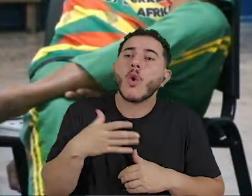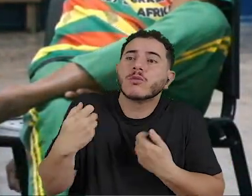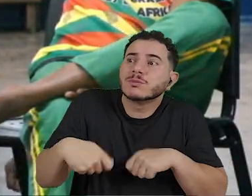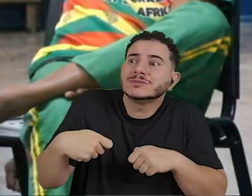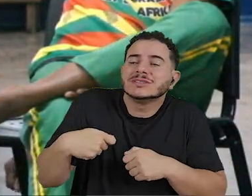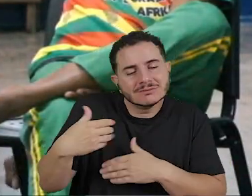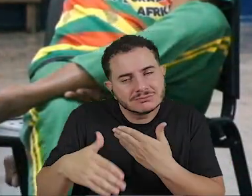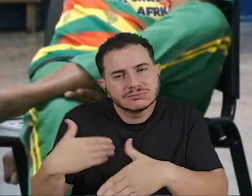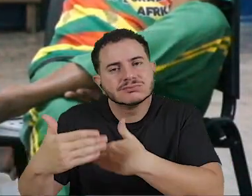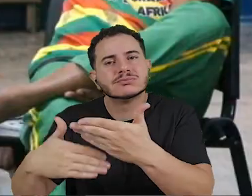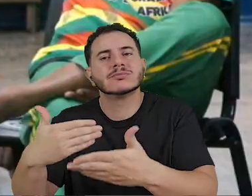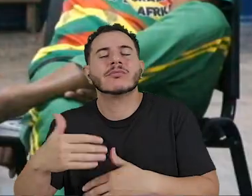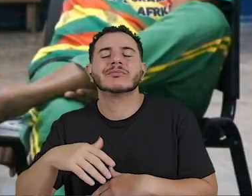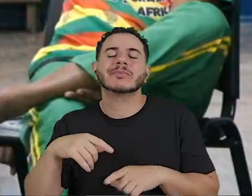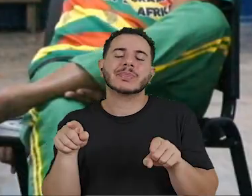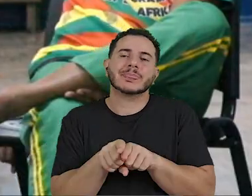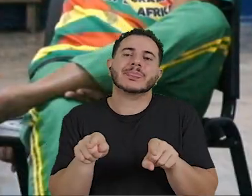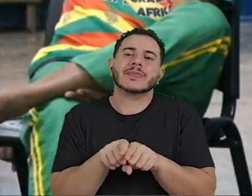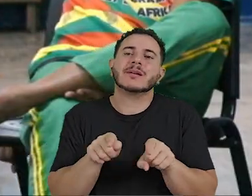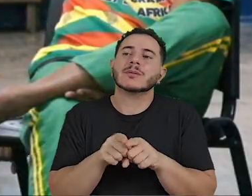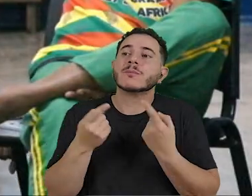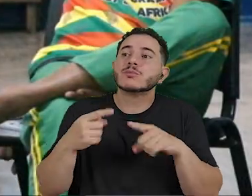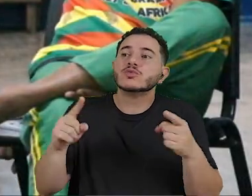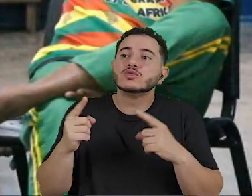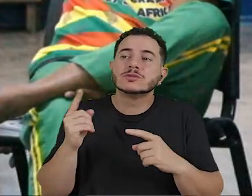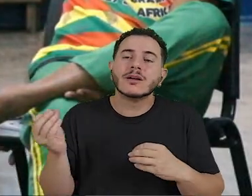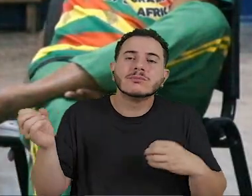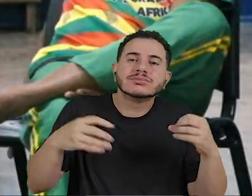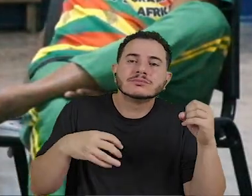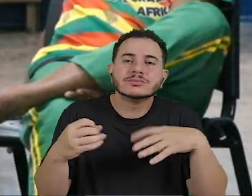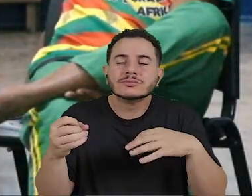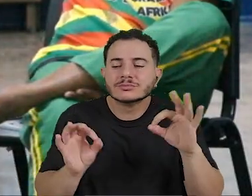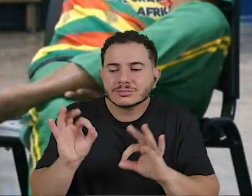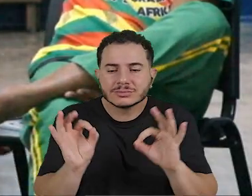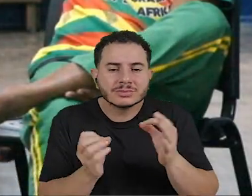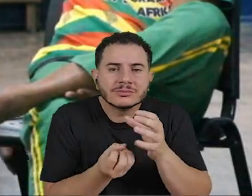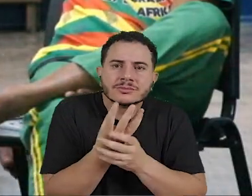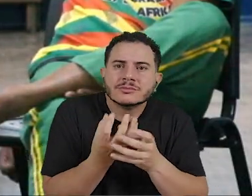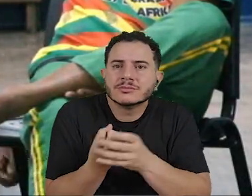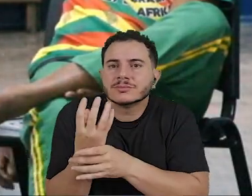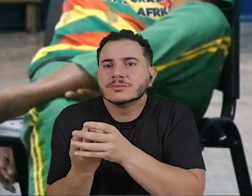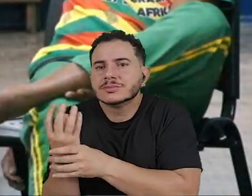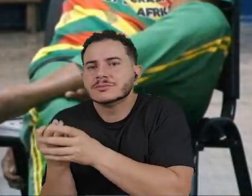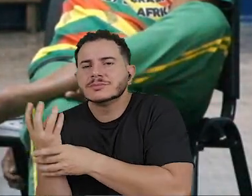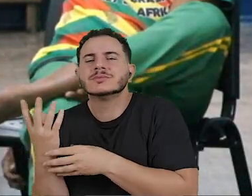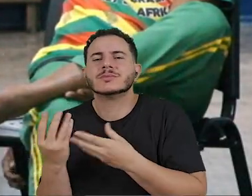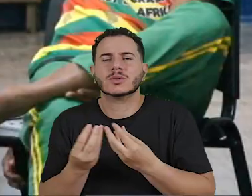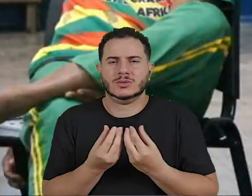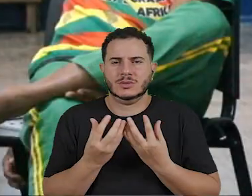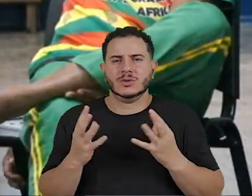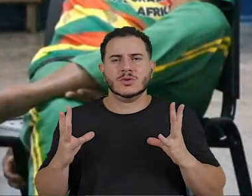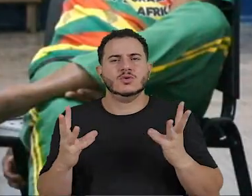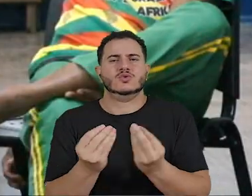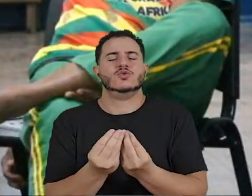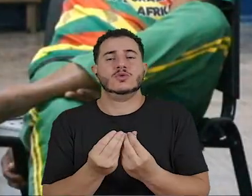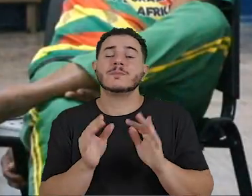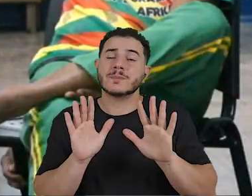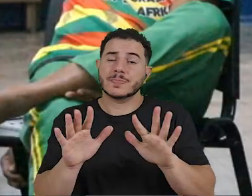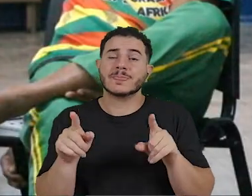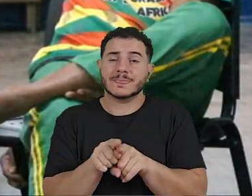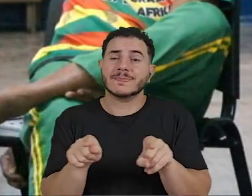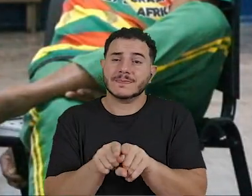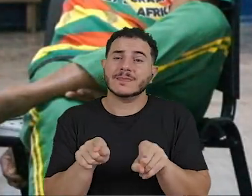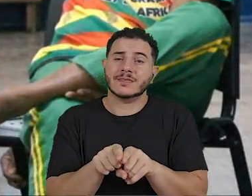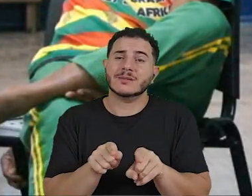atualizações, composições. Então, eu acho que é um pouco disso que a gente vai falar. Inclusive, essas